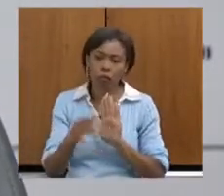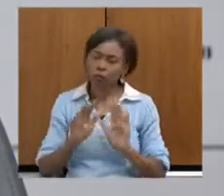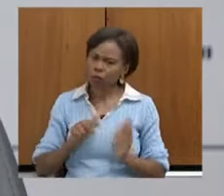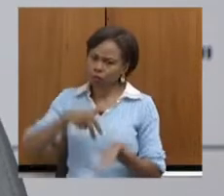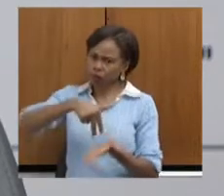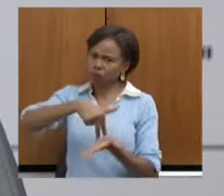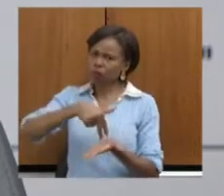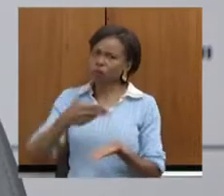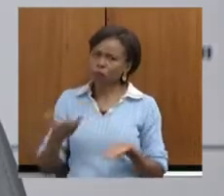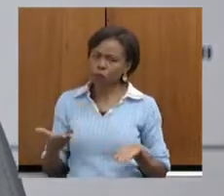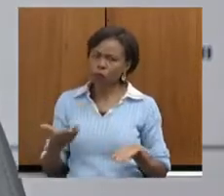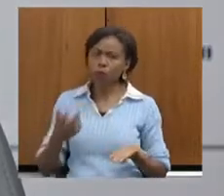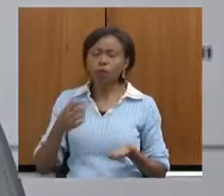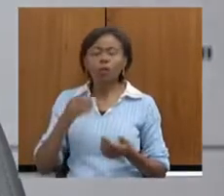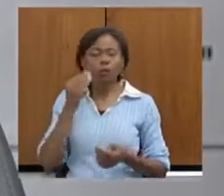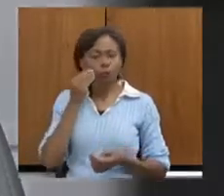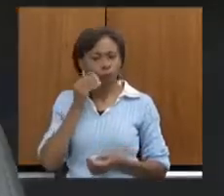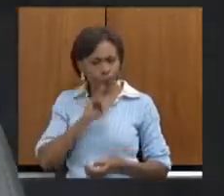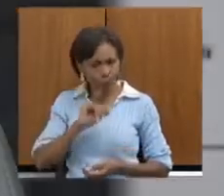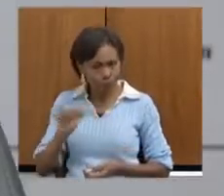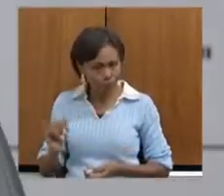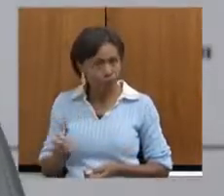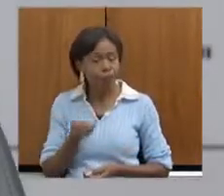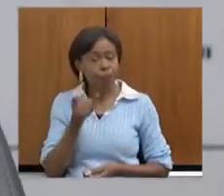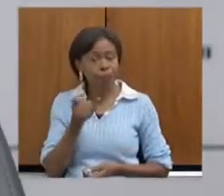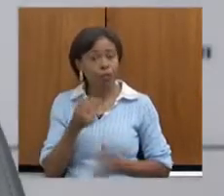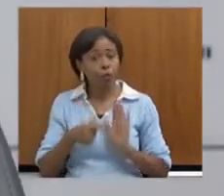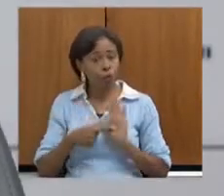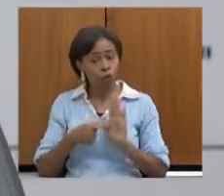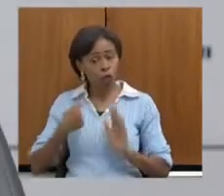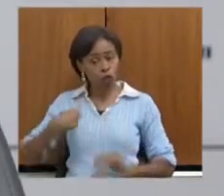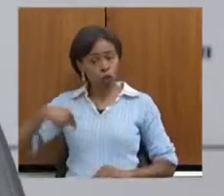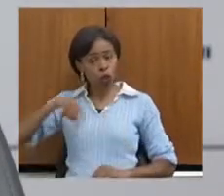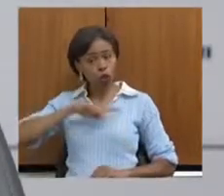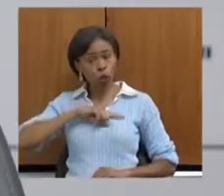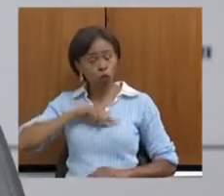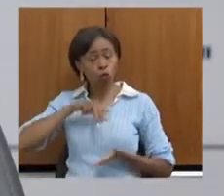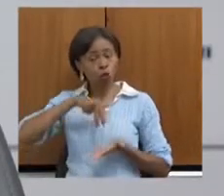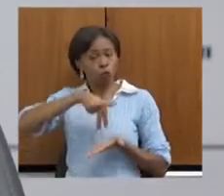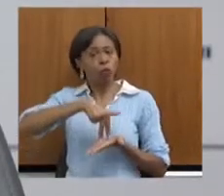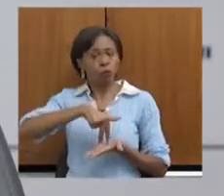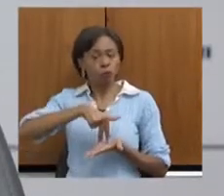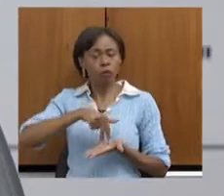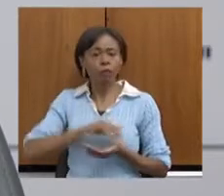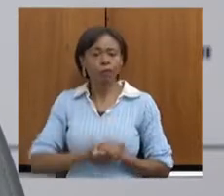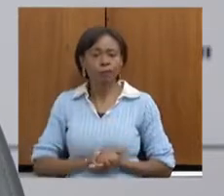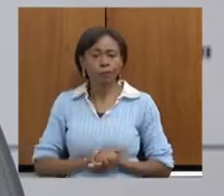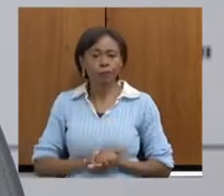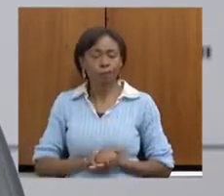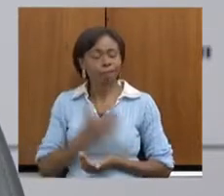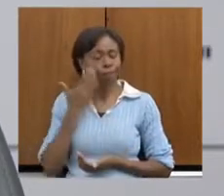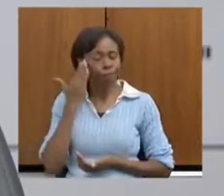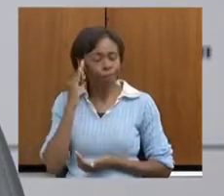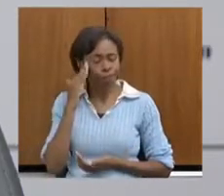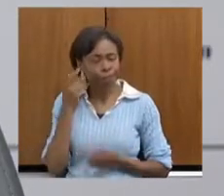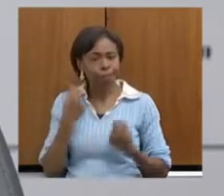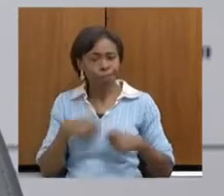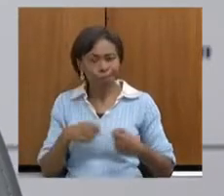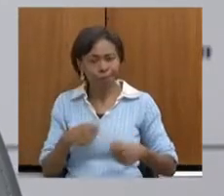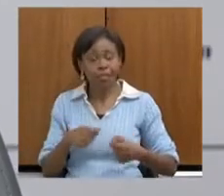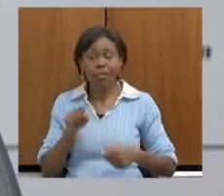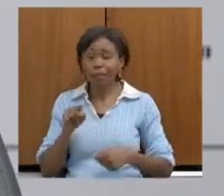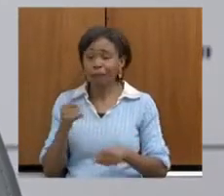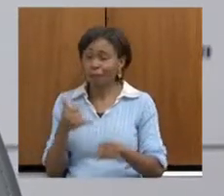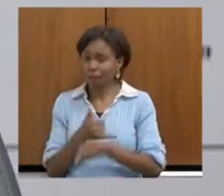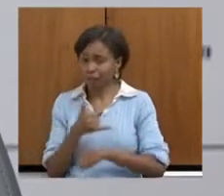e aproveitamos a oportunidade para deixar registrado o nosso posicionamento assim é preciso entender que a ausência dessa